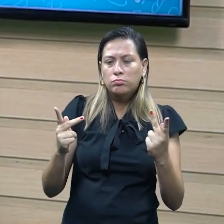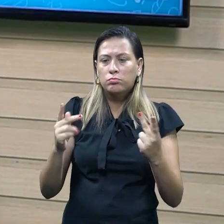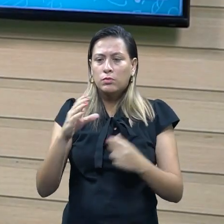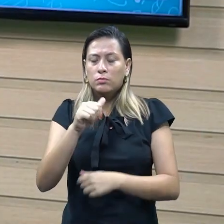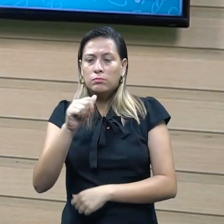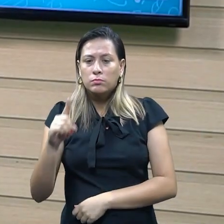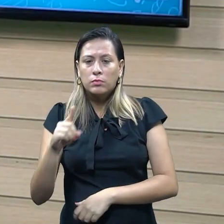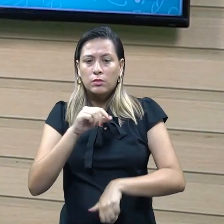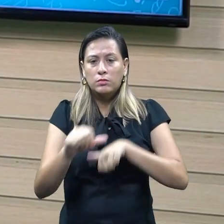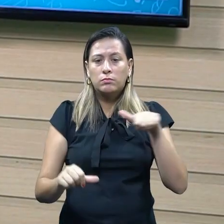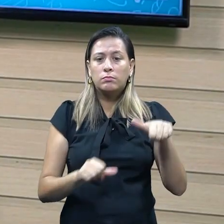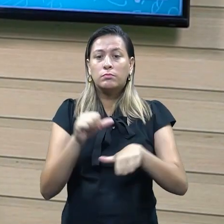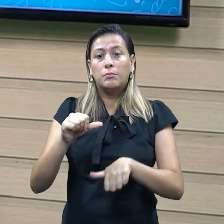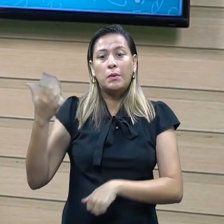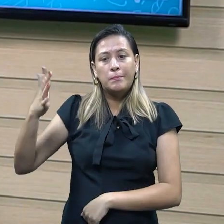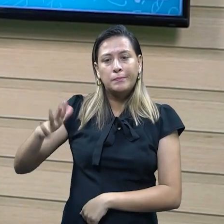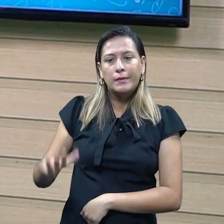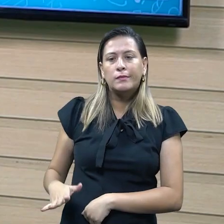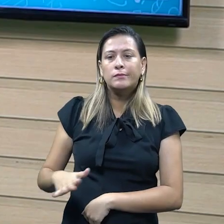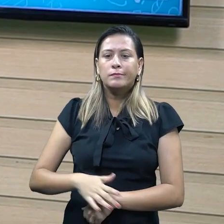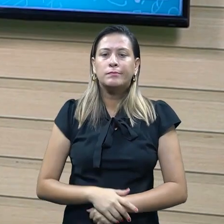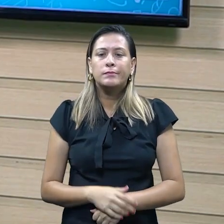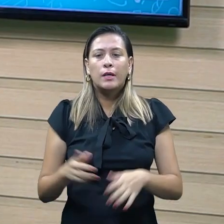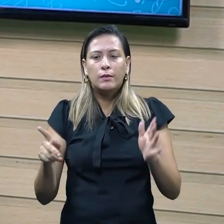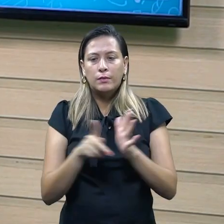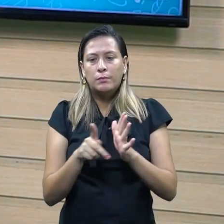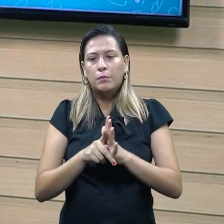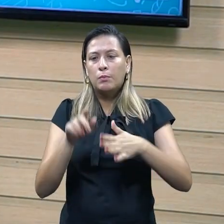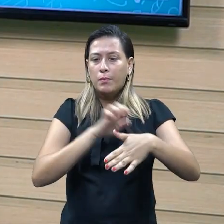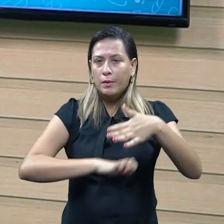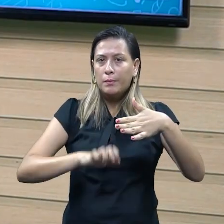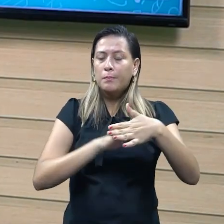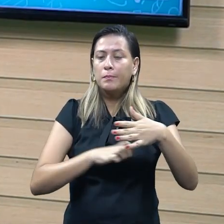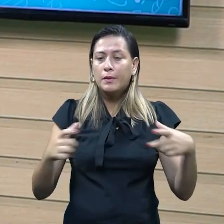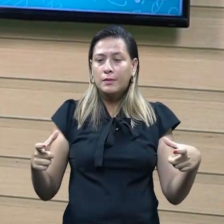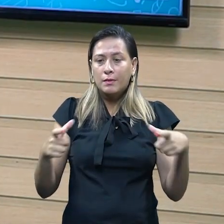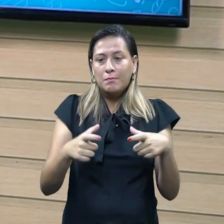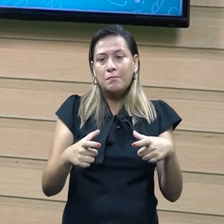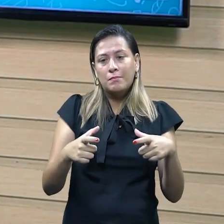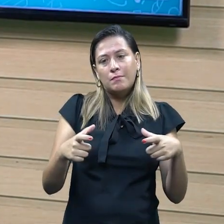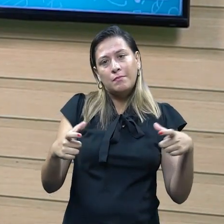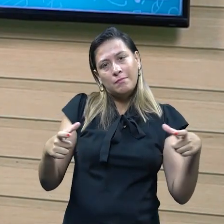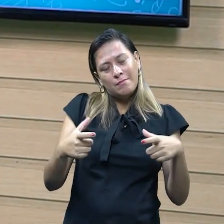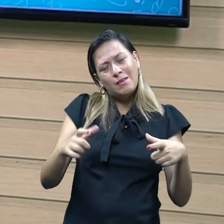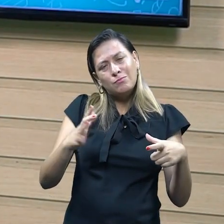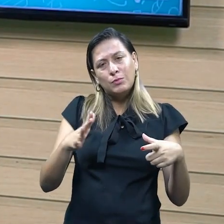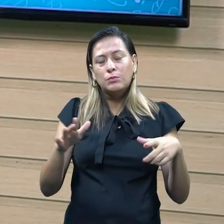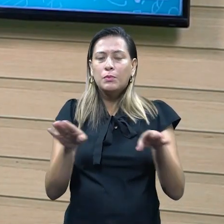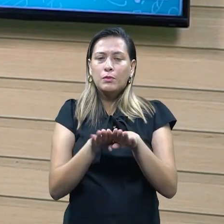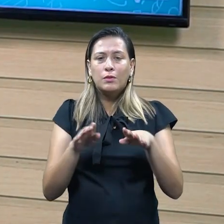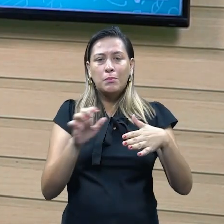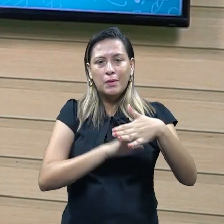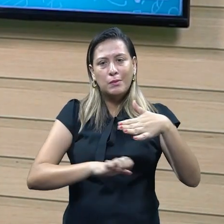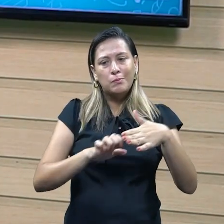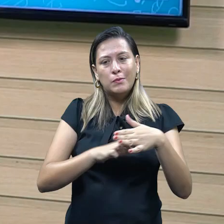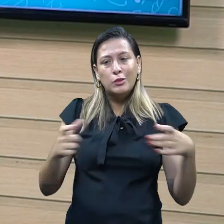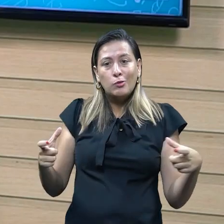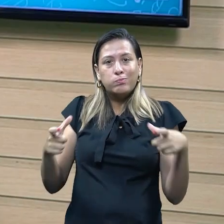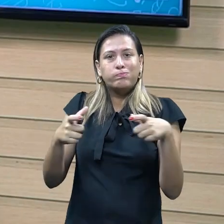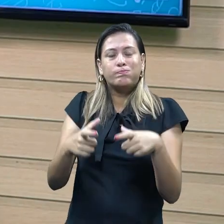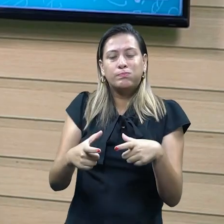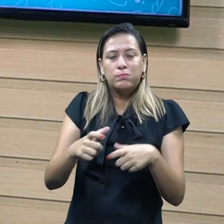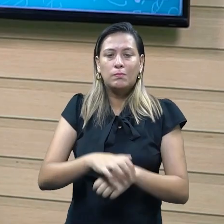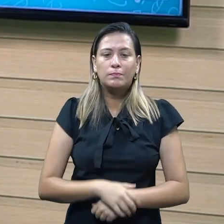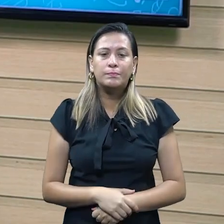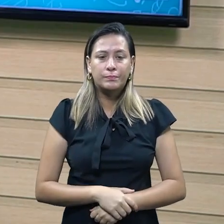agora, os softwares começam a evoluir, os computadores começam a ter um